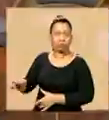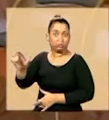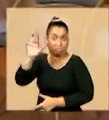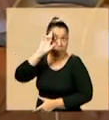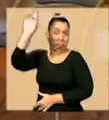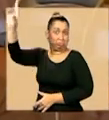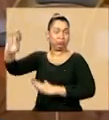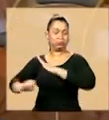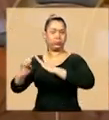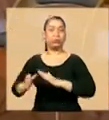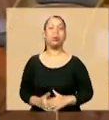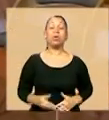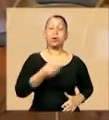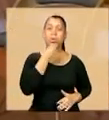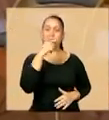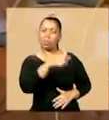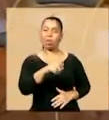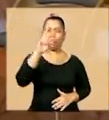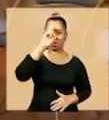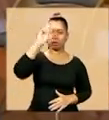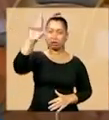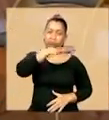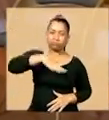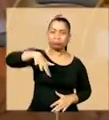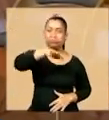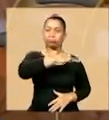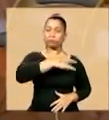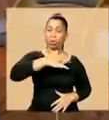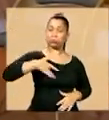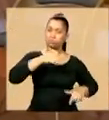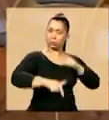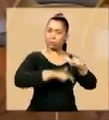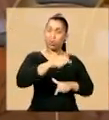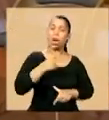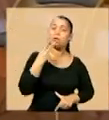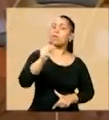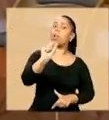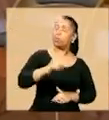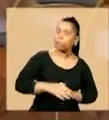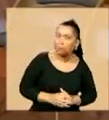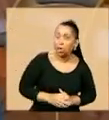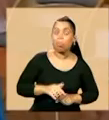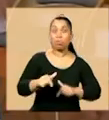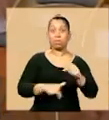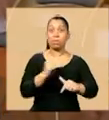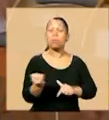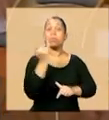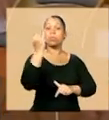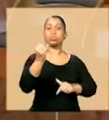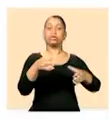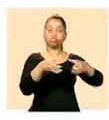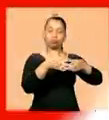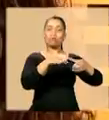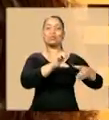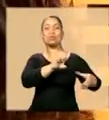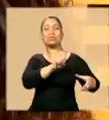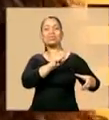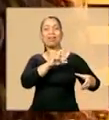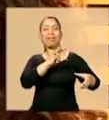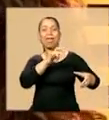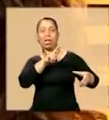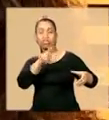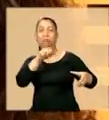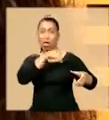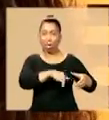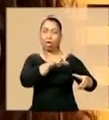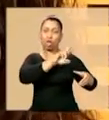empregador. Ana Beatriz Léo Virgílio, que coordena o Centro de Referência em Saúde do Trabalhador, ressalta a função da instituição. O Sereste é